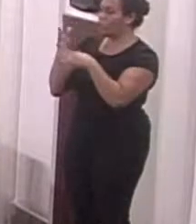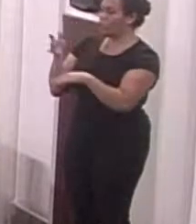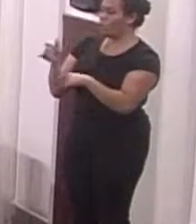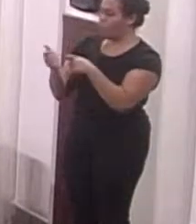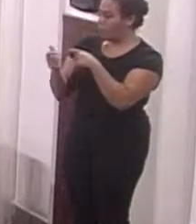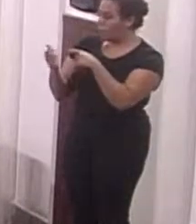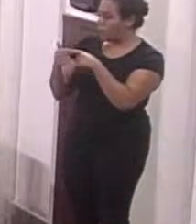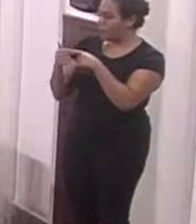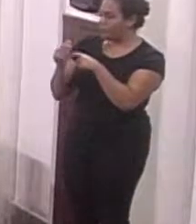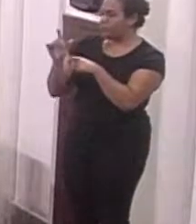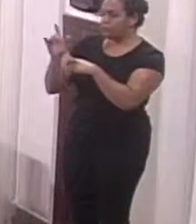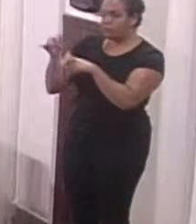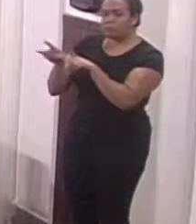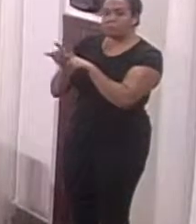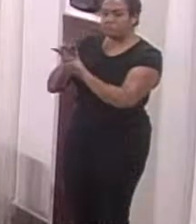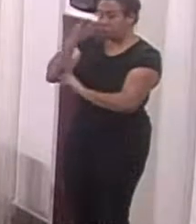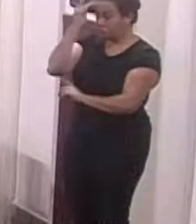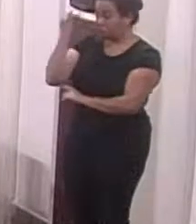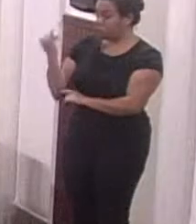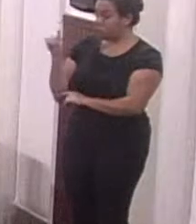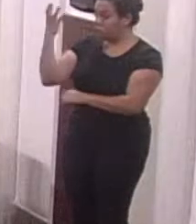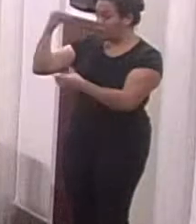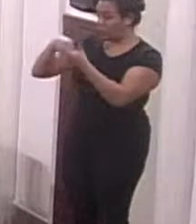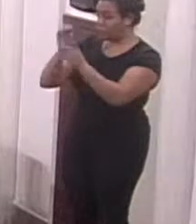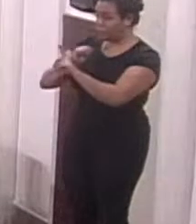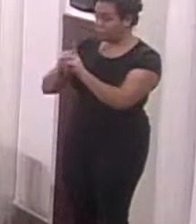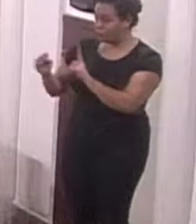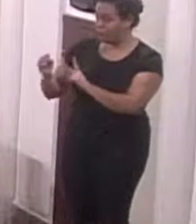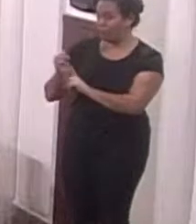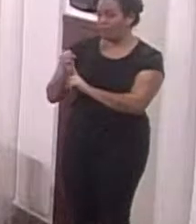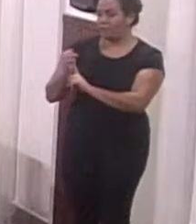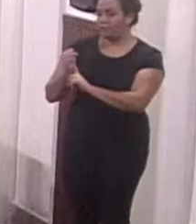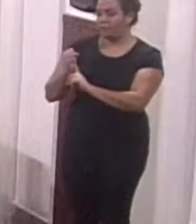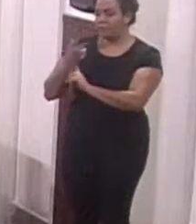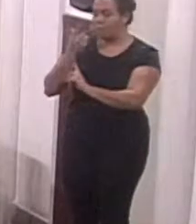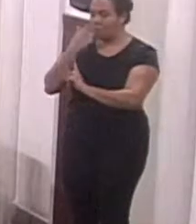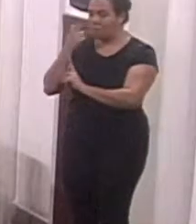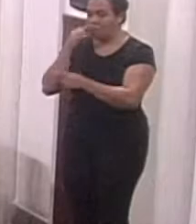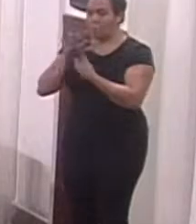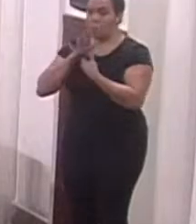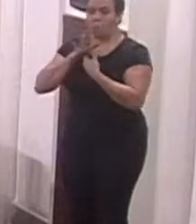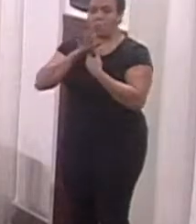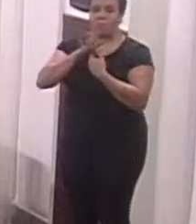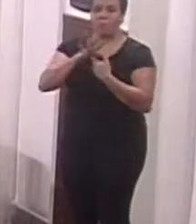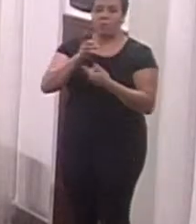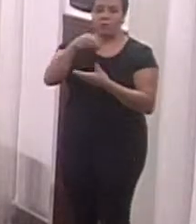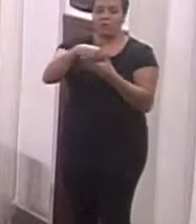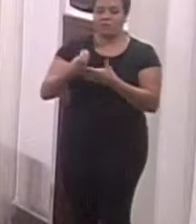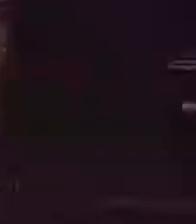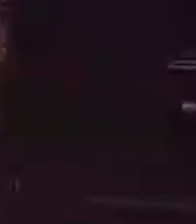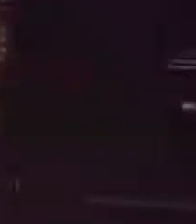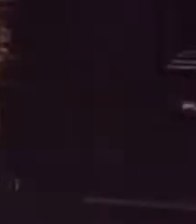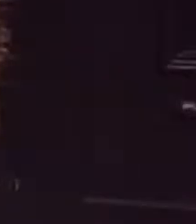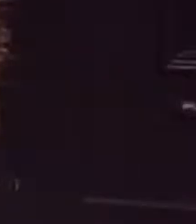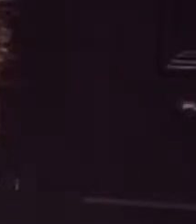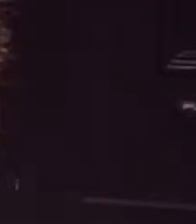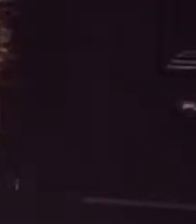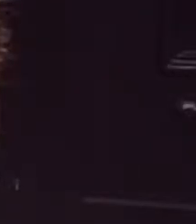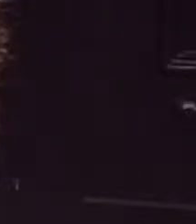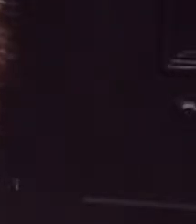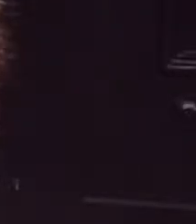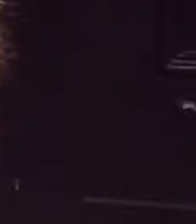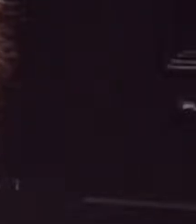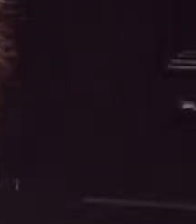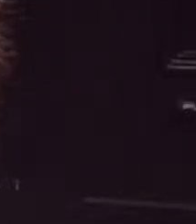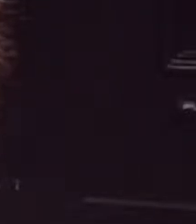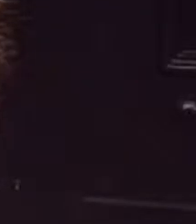status social desse profissional, é que vai fazer com que a vida das mulheres tenha um giro bastante importante na virada do